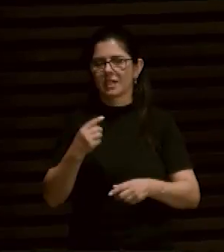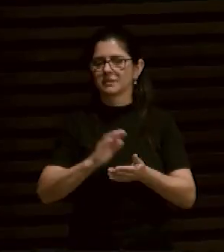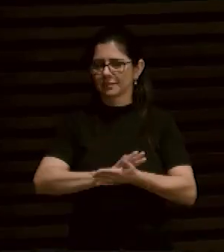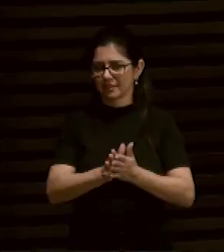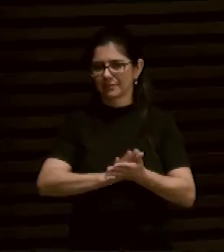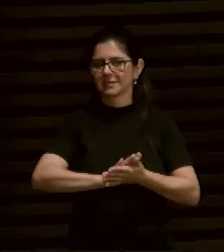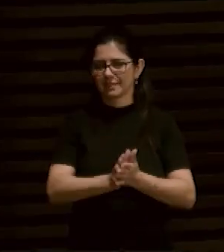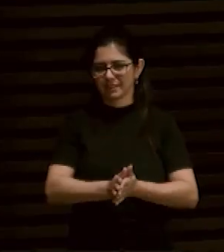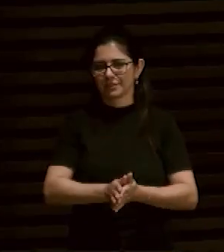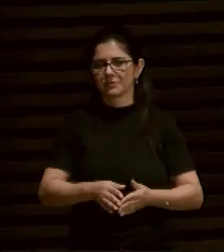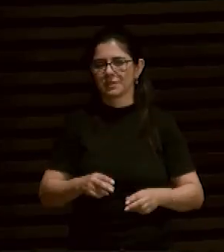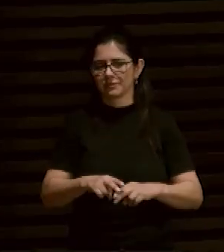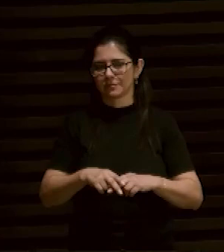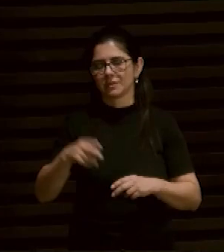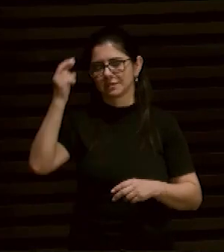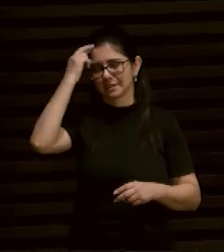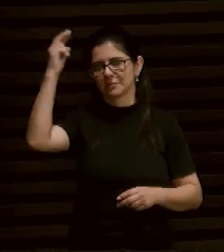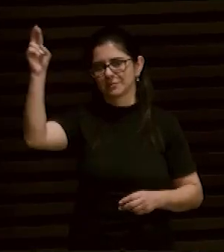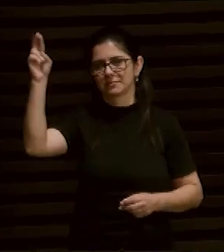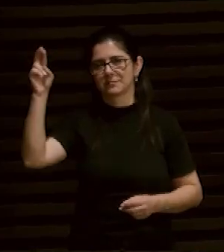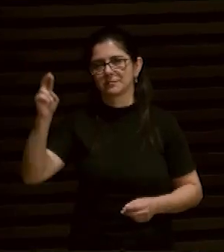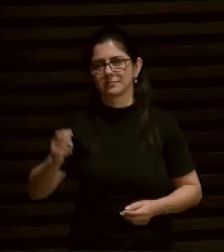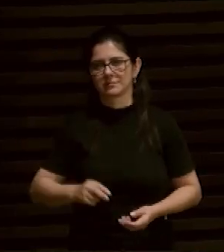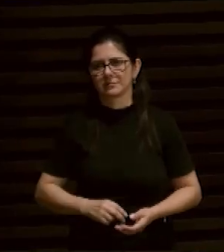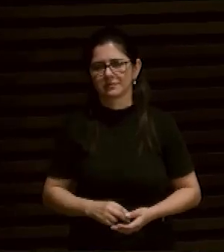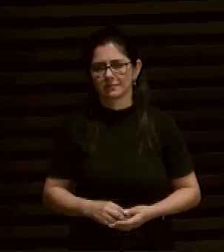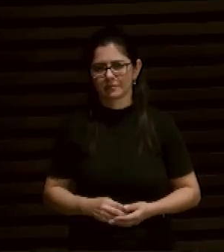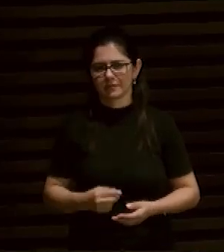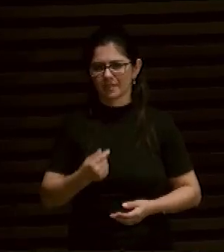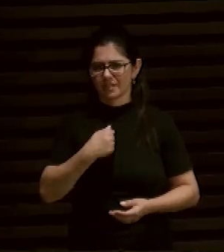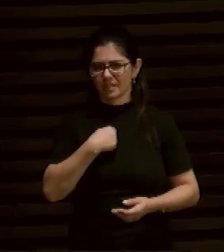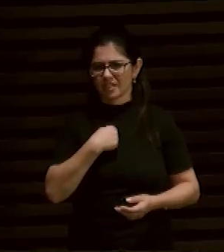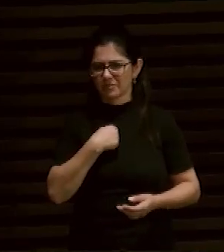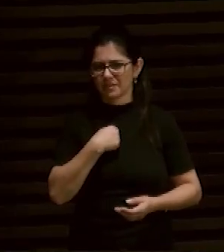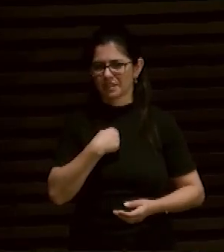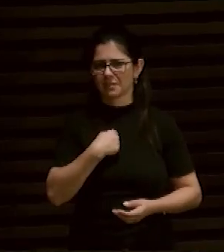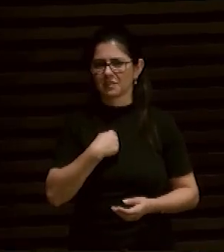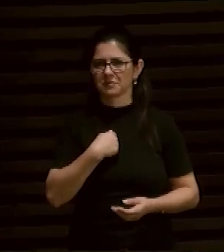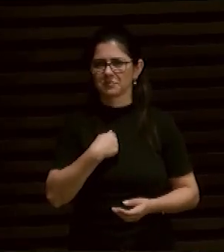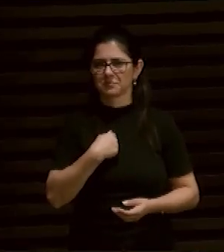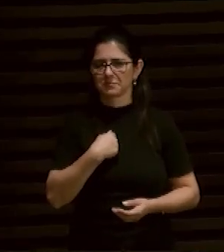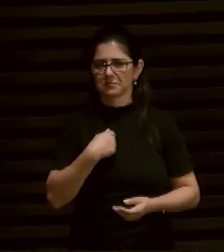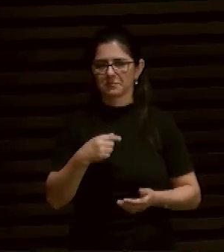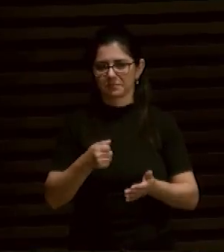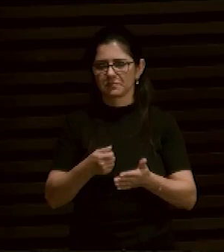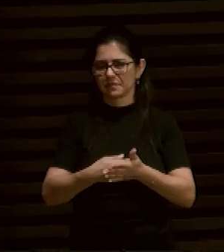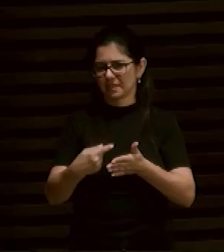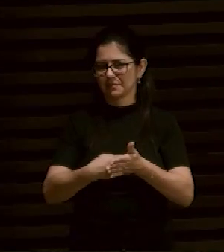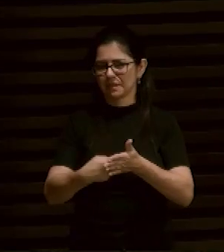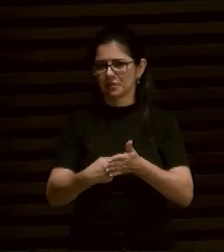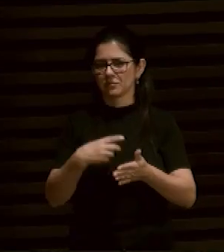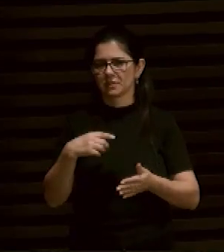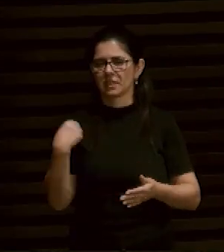E eu me pergunto, e é uma reflexão que nós podemos fazer aqui como comunidade, é se nós, que somos filhos de